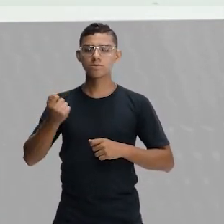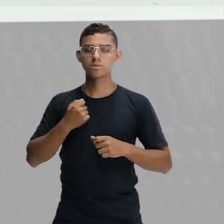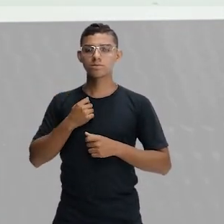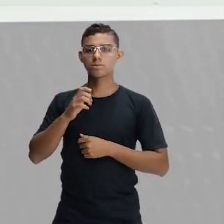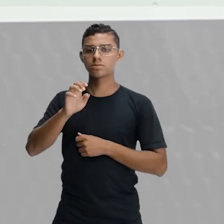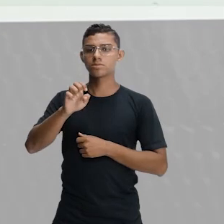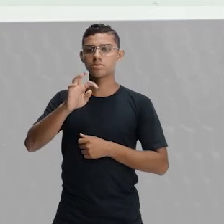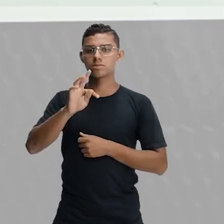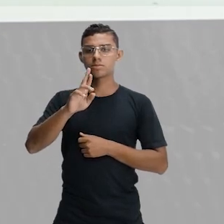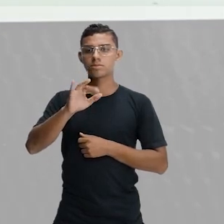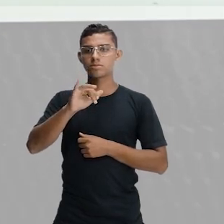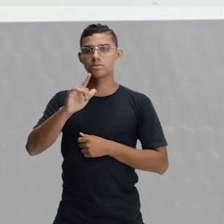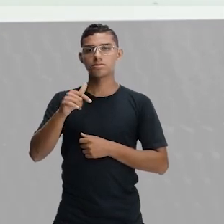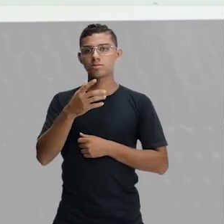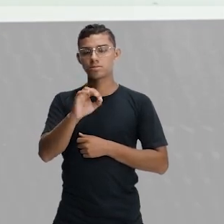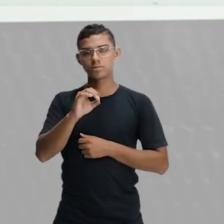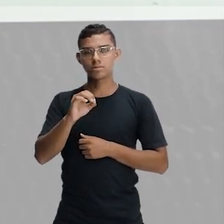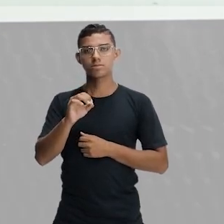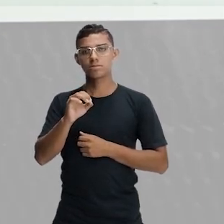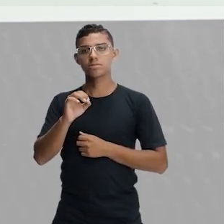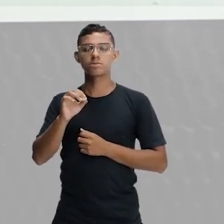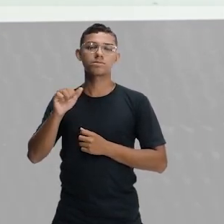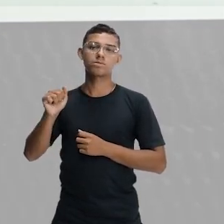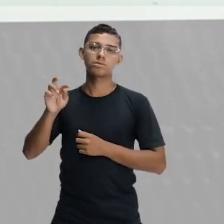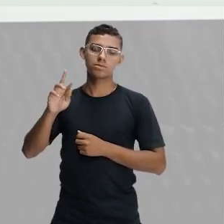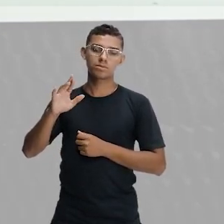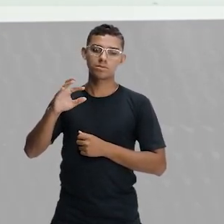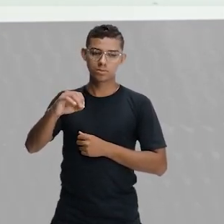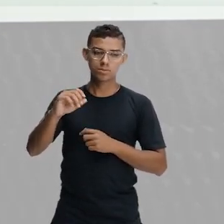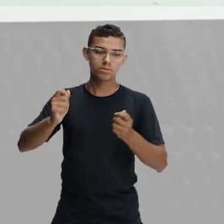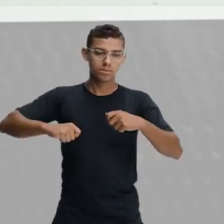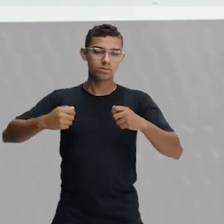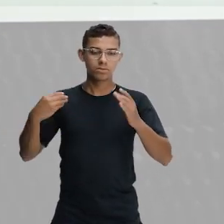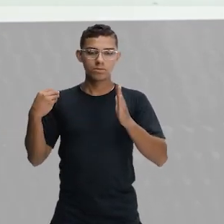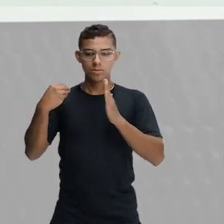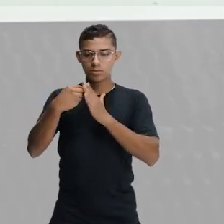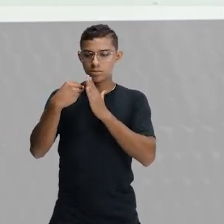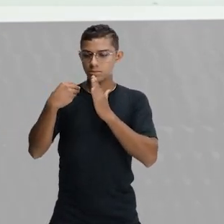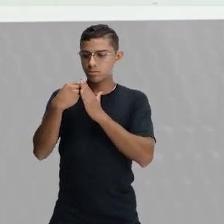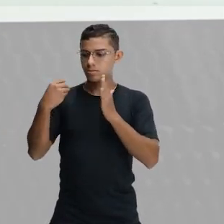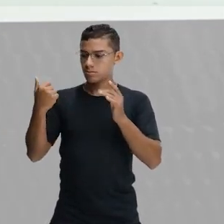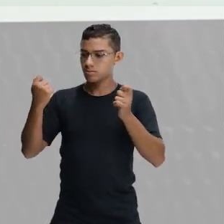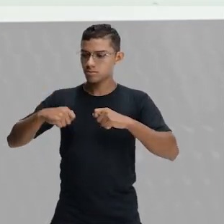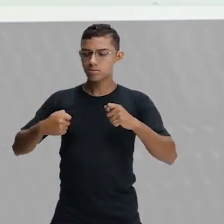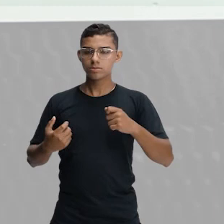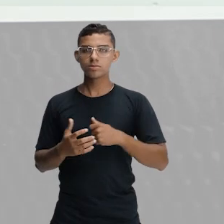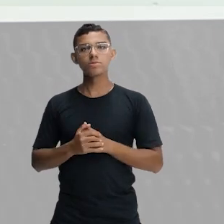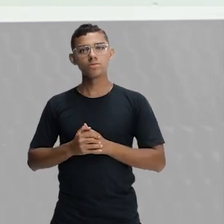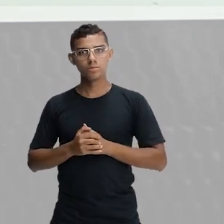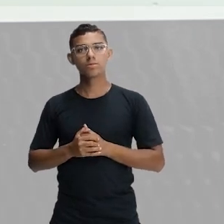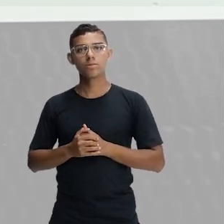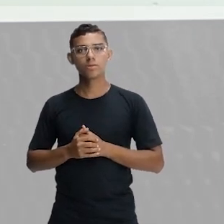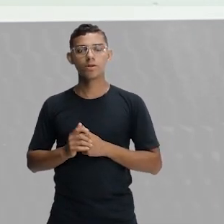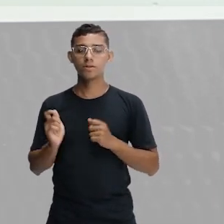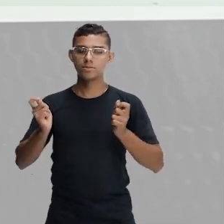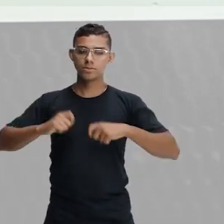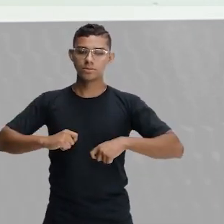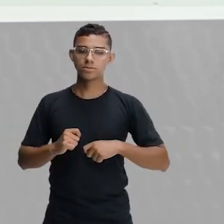porque aquele cartão ele precisa de impulsos elétricos para poder funcionar. Então a máquina precisa reconhecer esses impulsos elétricos